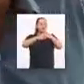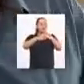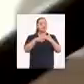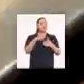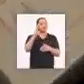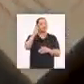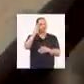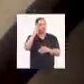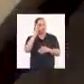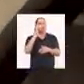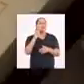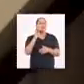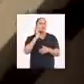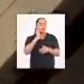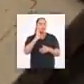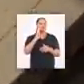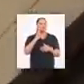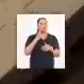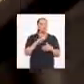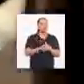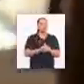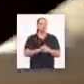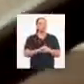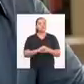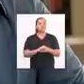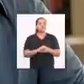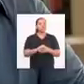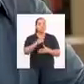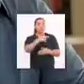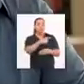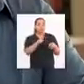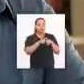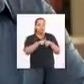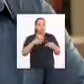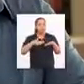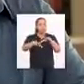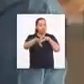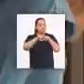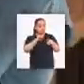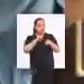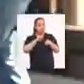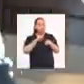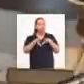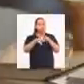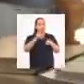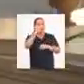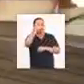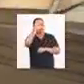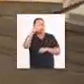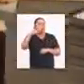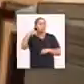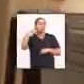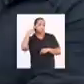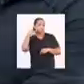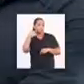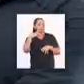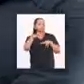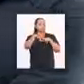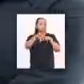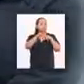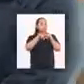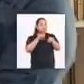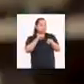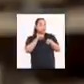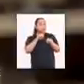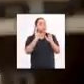em campo. Bati uma falta e eu tinha uma patada que vou te contar, né? Aqui é da minha formatura, ó.